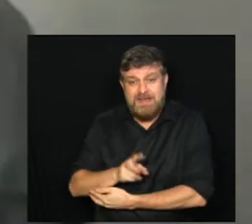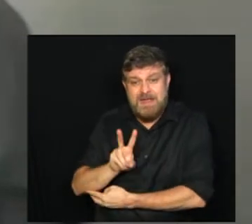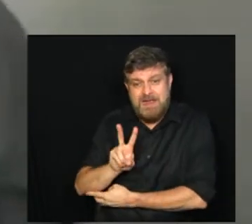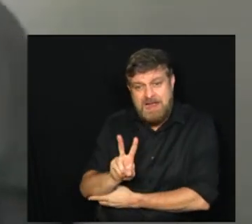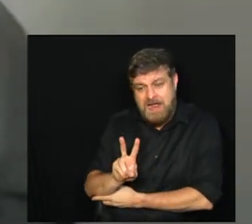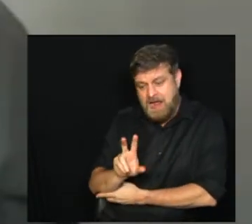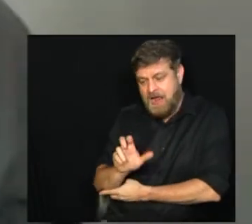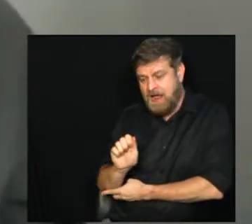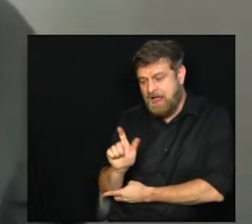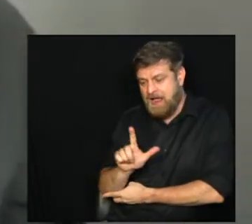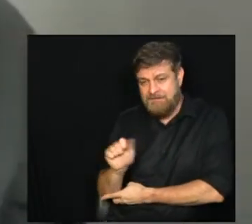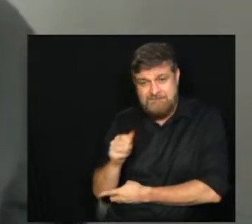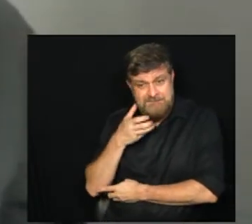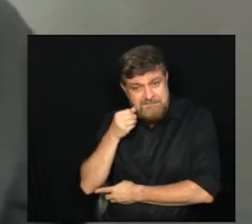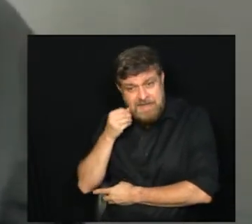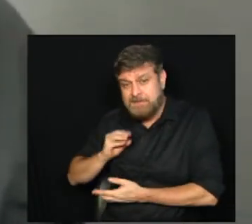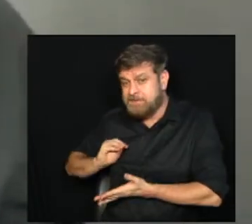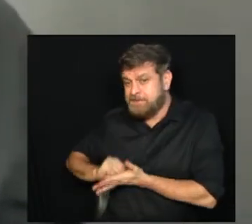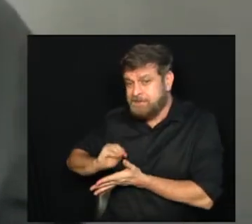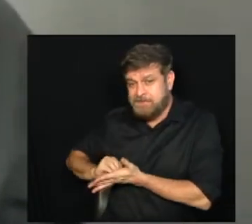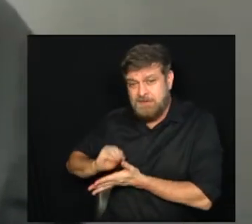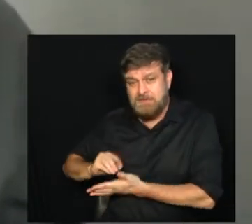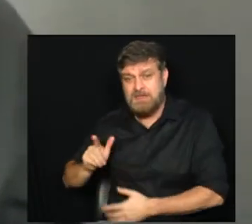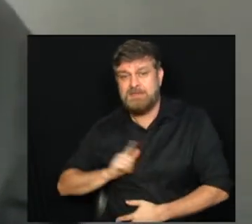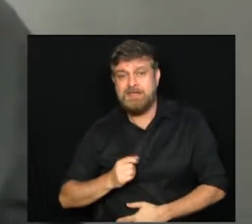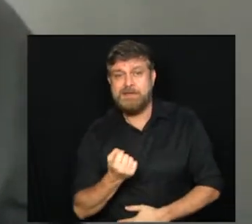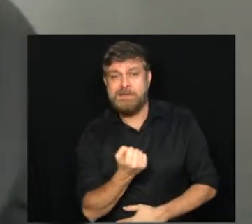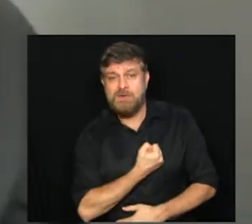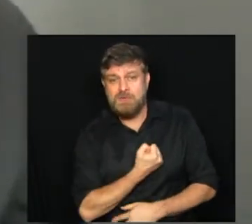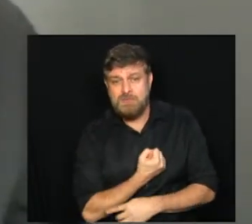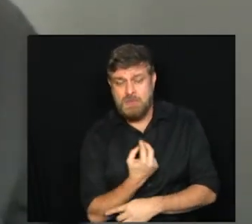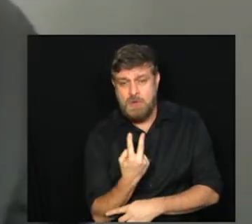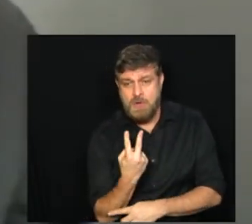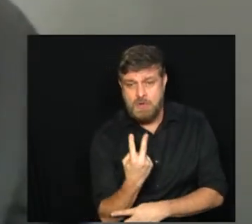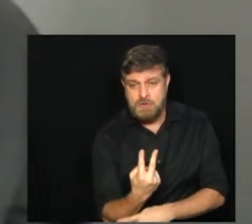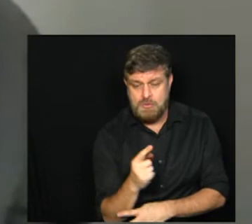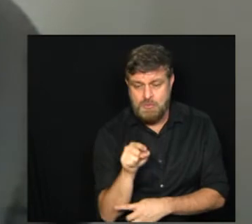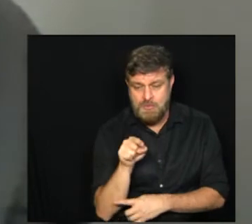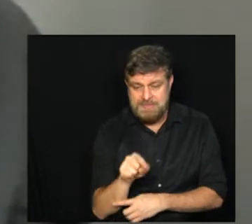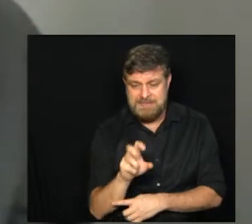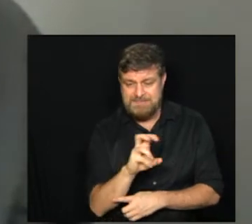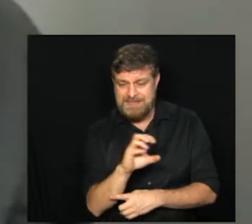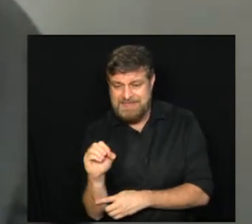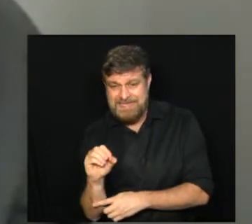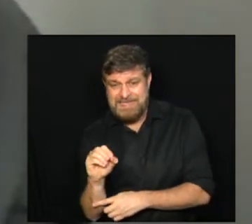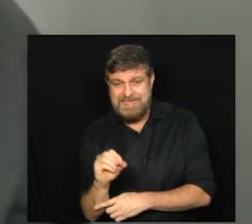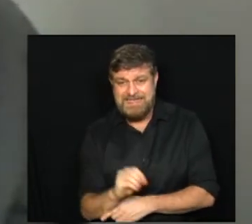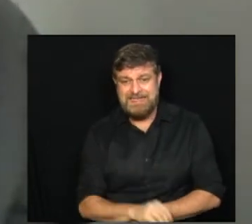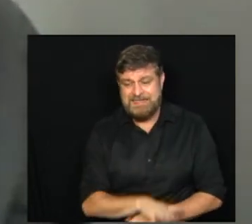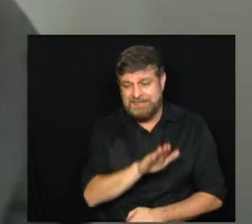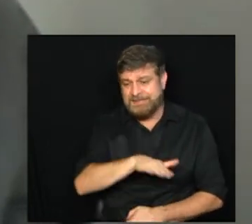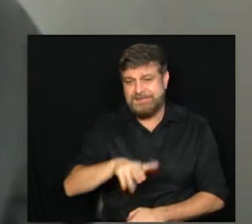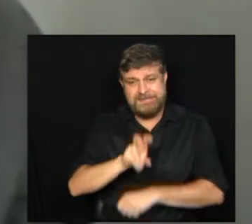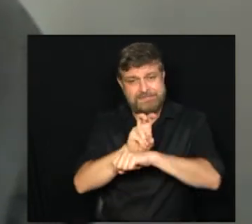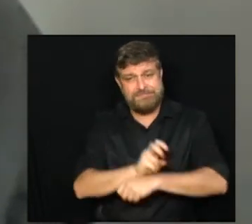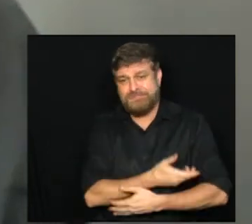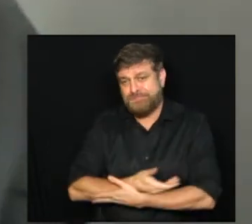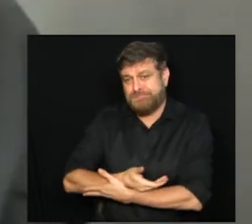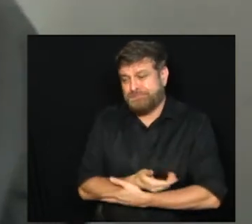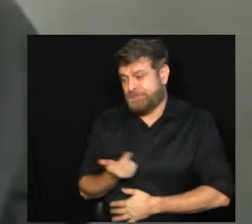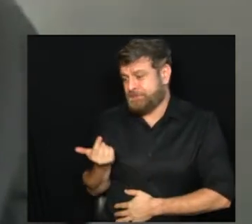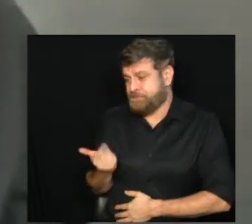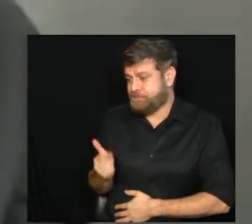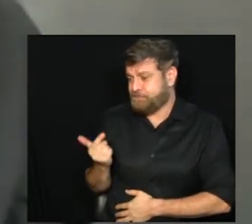E suscitou esse número, essa questão de 2.500 vagas, né? De demanda reprimida. Mas